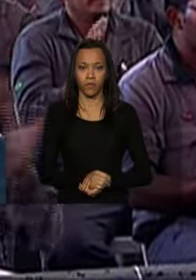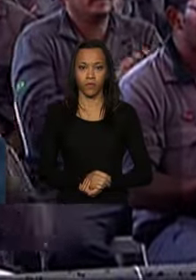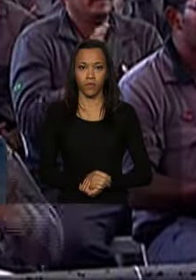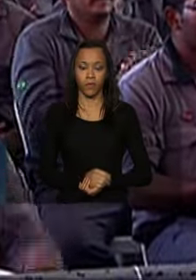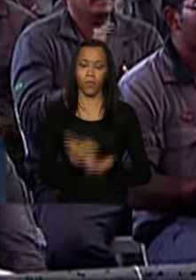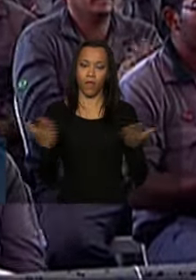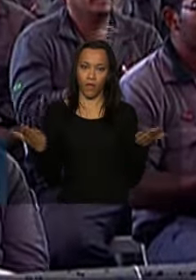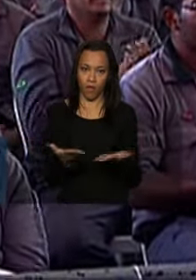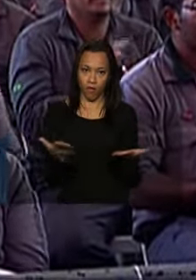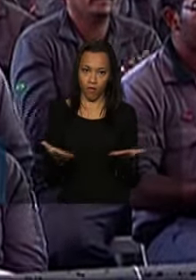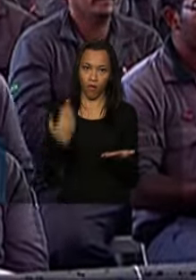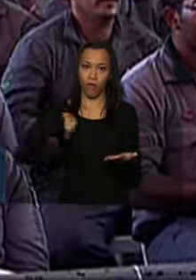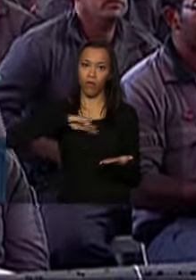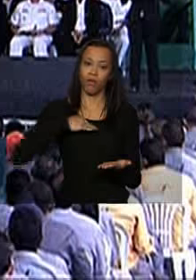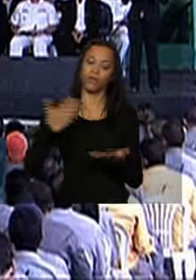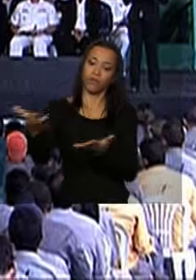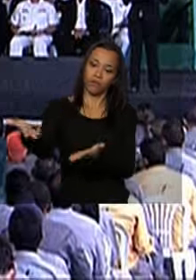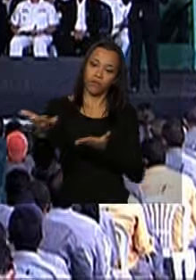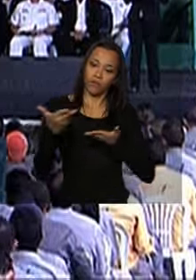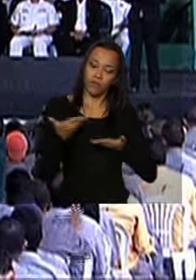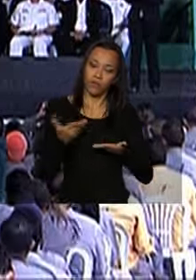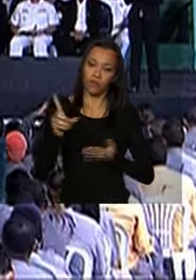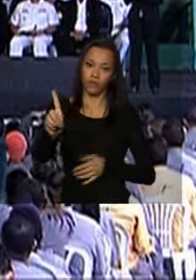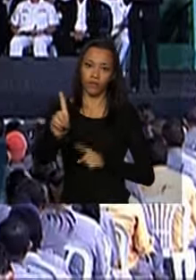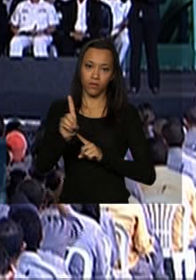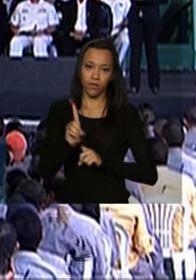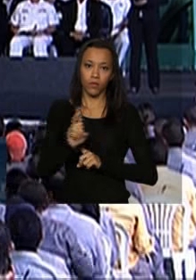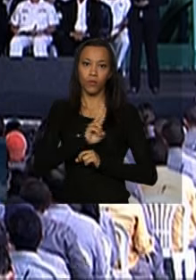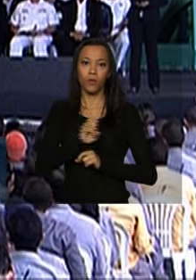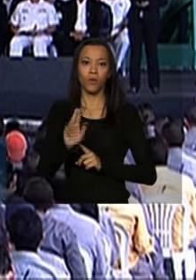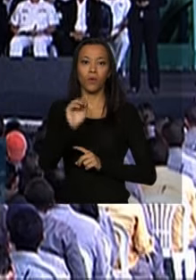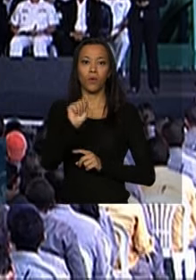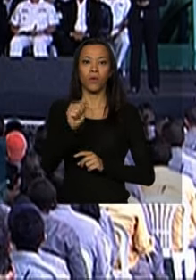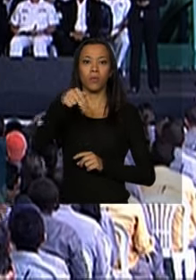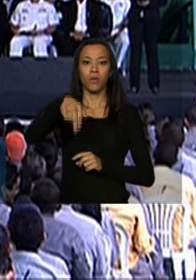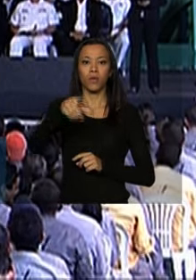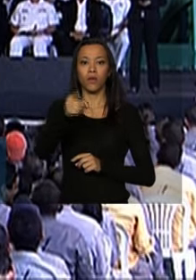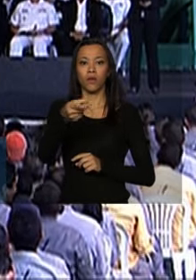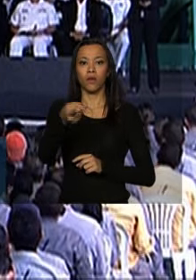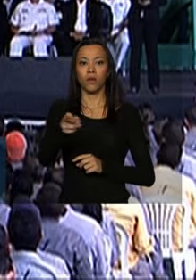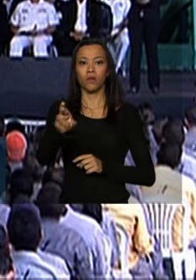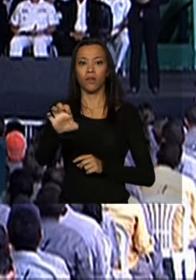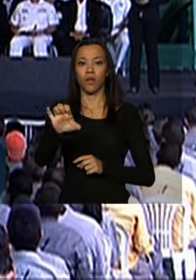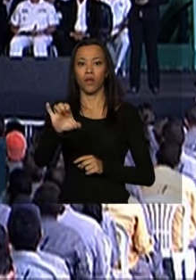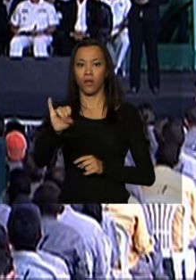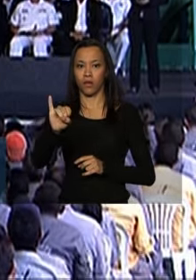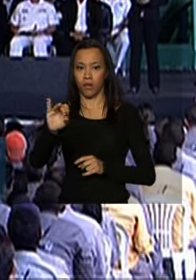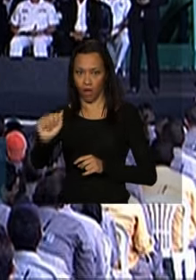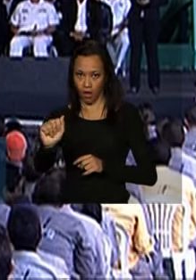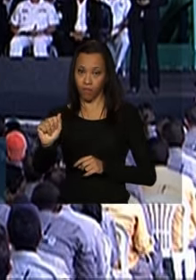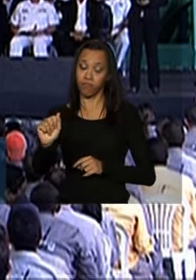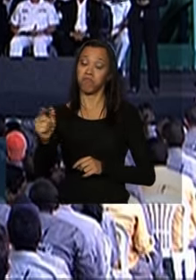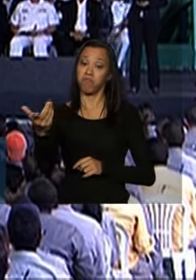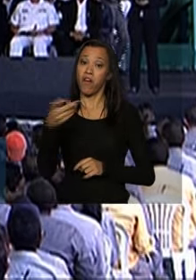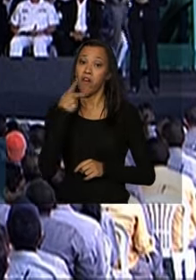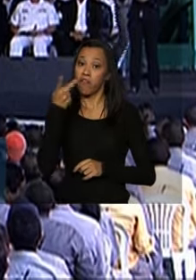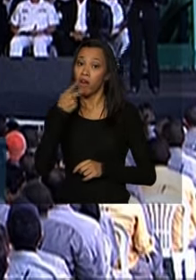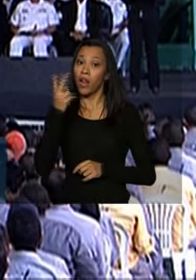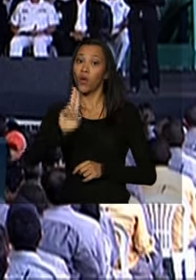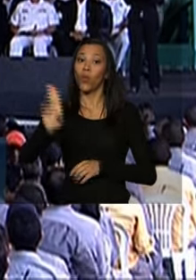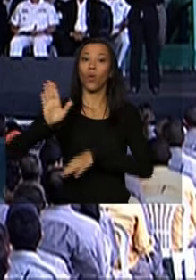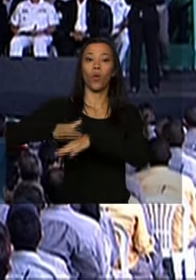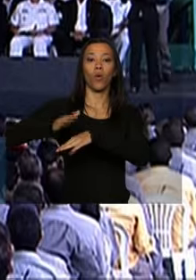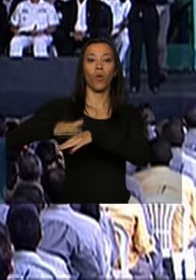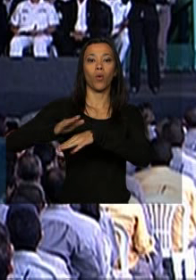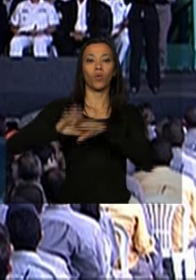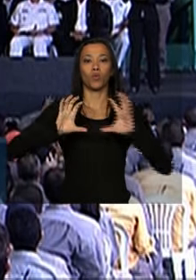A seguir, nós convidamos a senhora Andréia Lisângela da Silva Nascimento para falar em nome da Força de